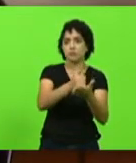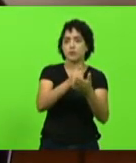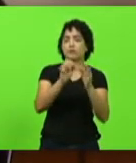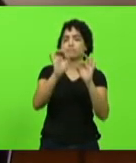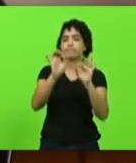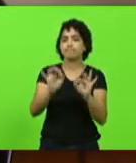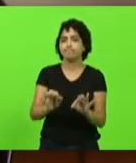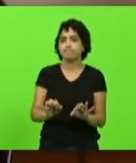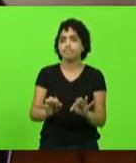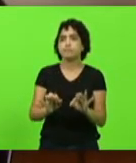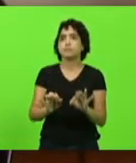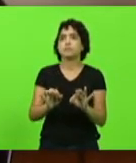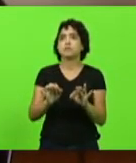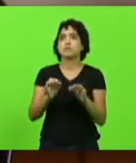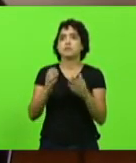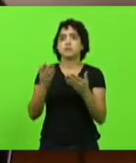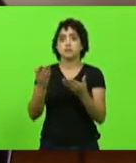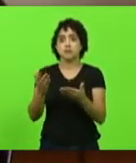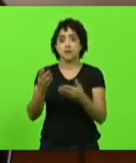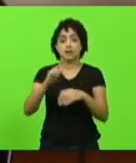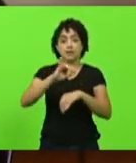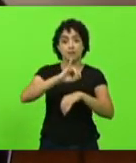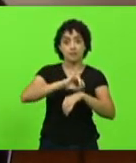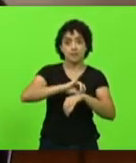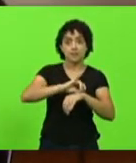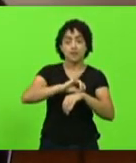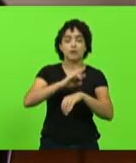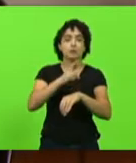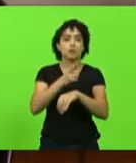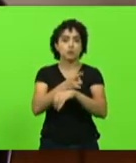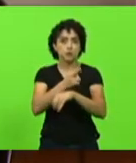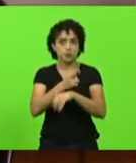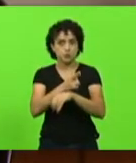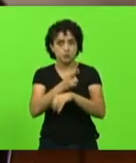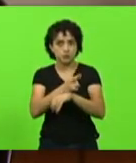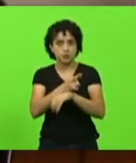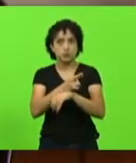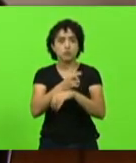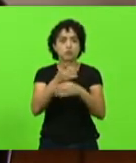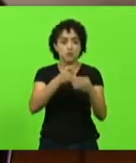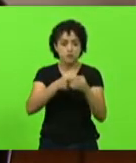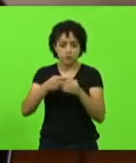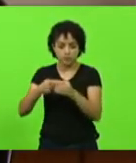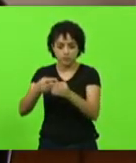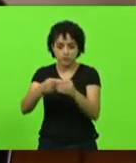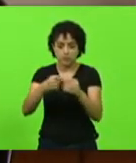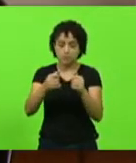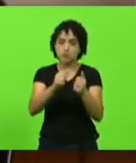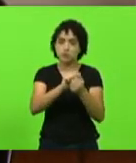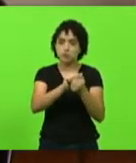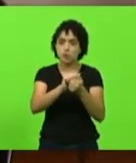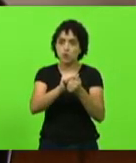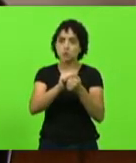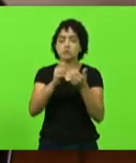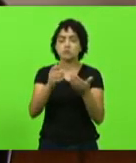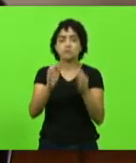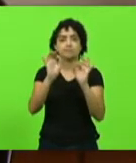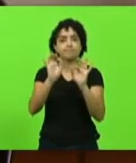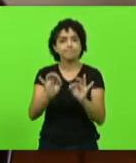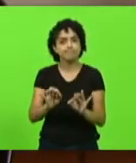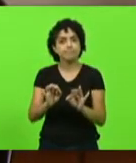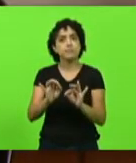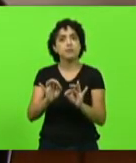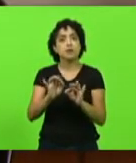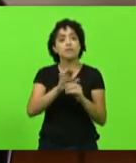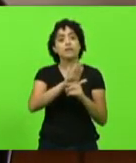Vale, através da nossa capital, que é Rio do Sul, os municípios em redor, com certeza isso nós vamos ter um ganho muito